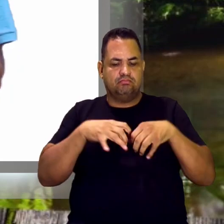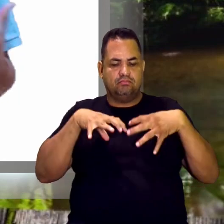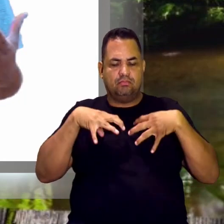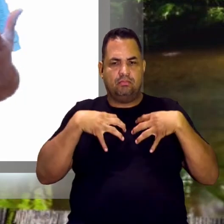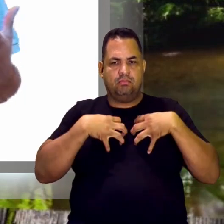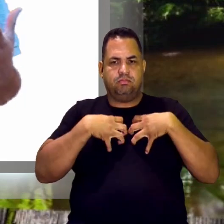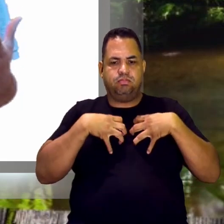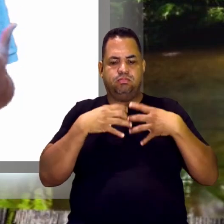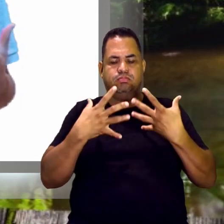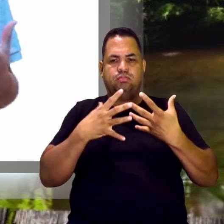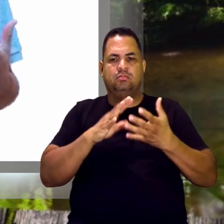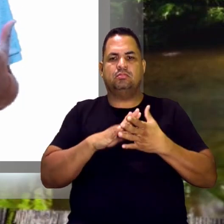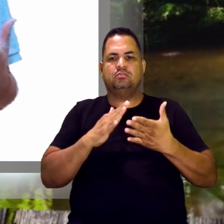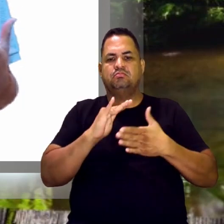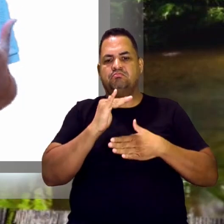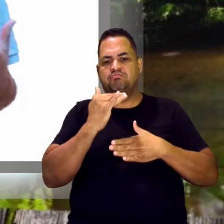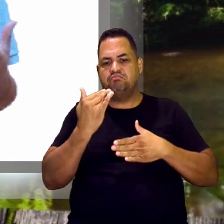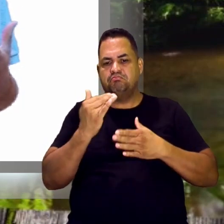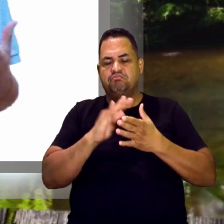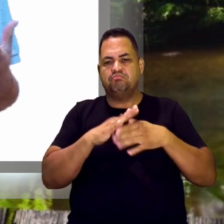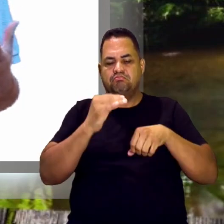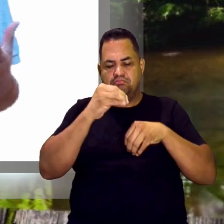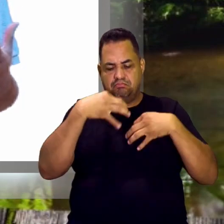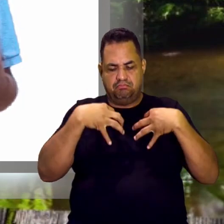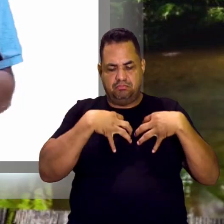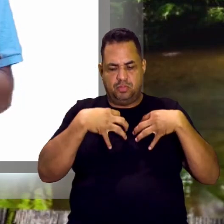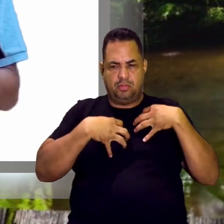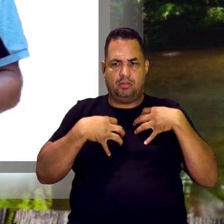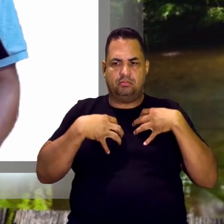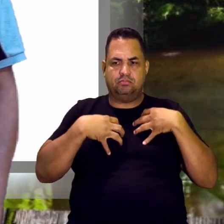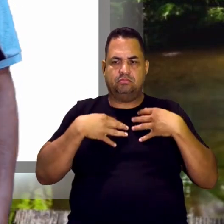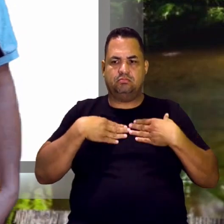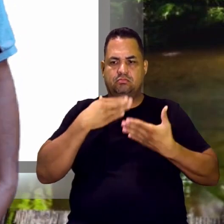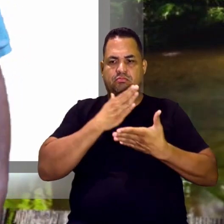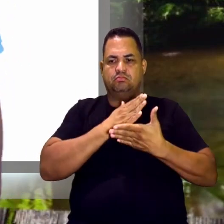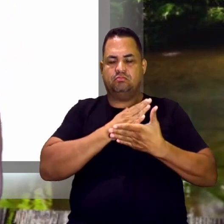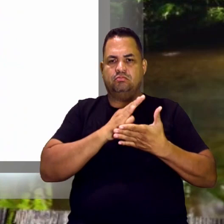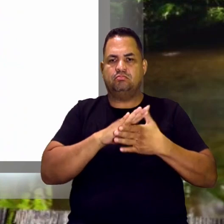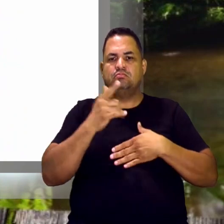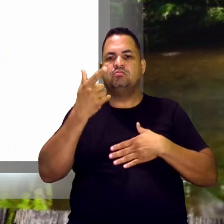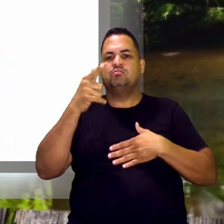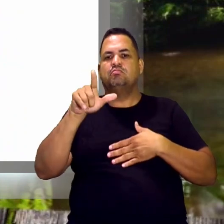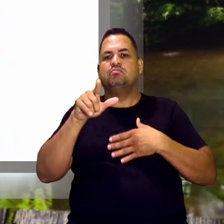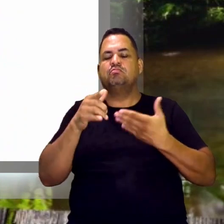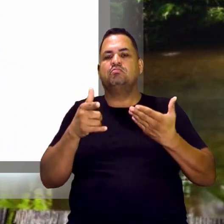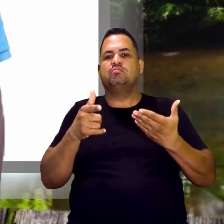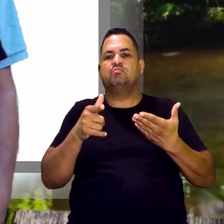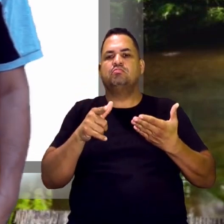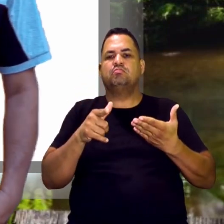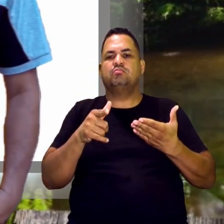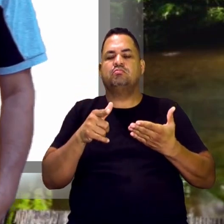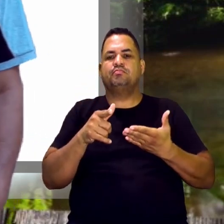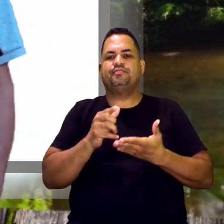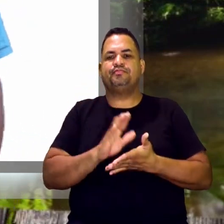fosse a morte de determinadas partes do pulmão. Então ele não vai conseguir nem